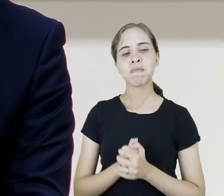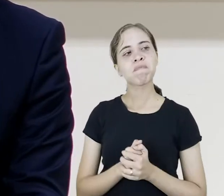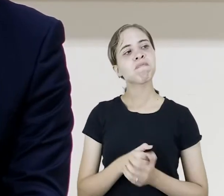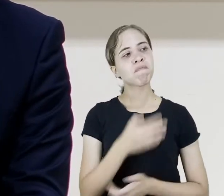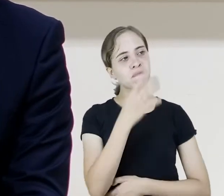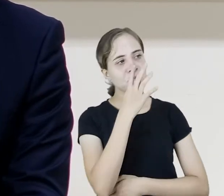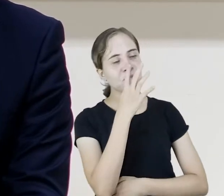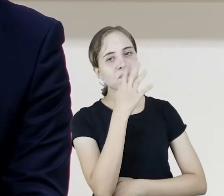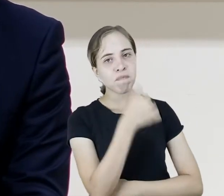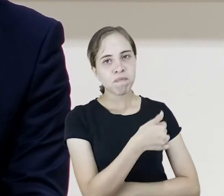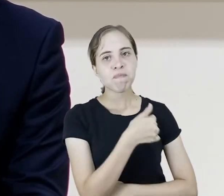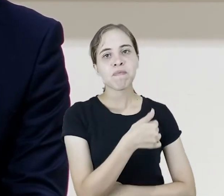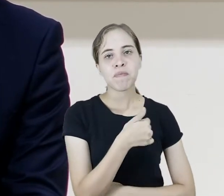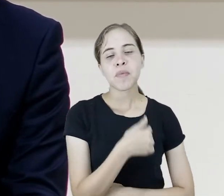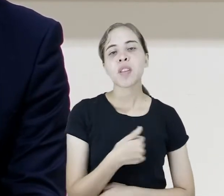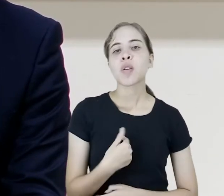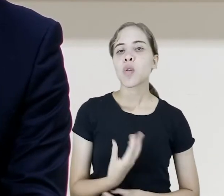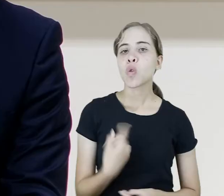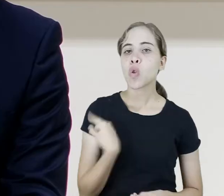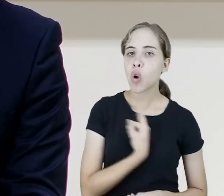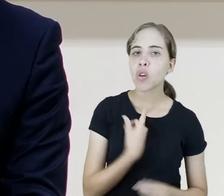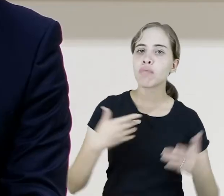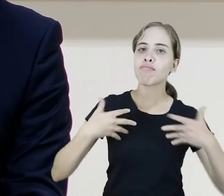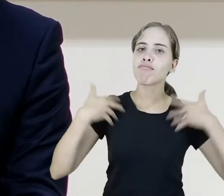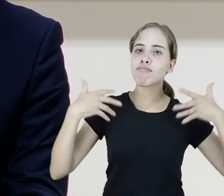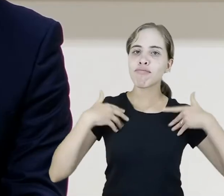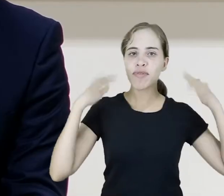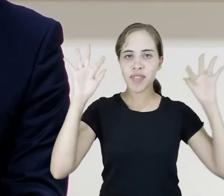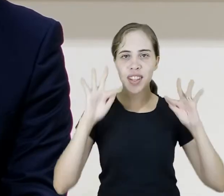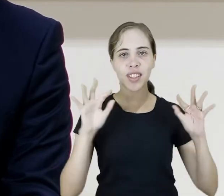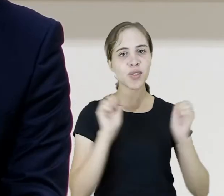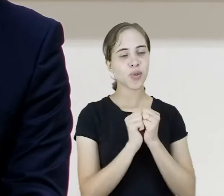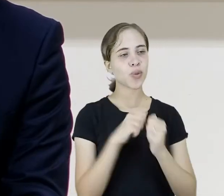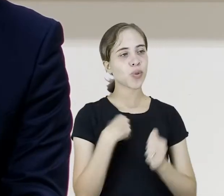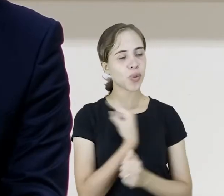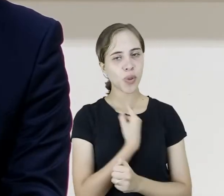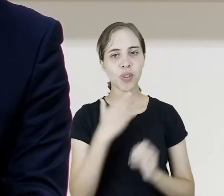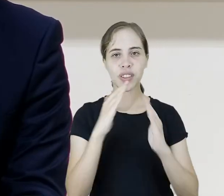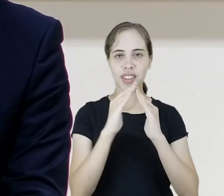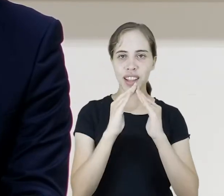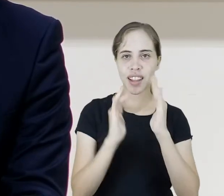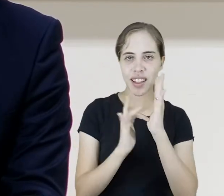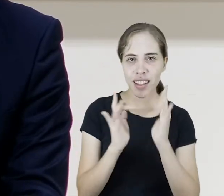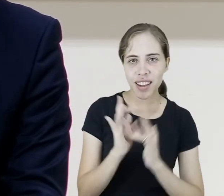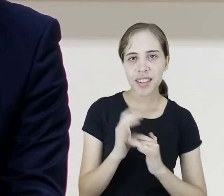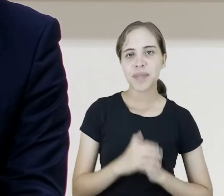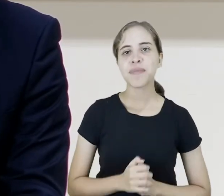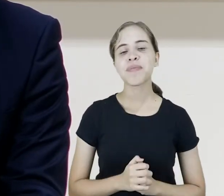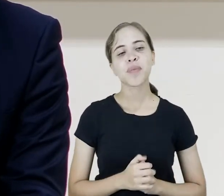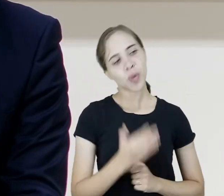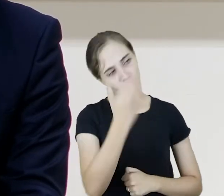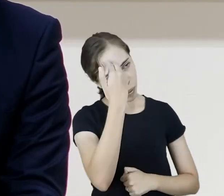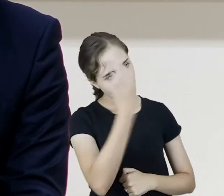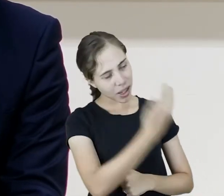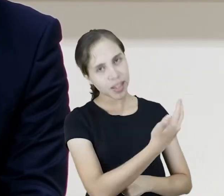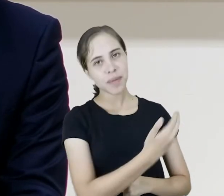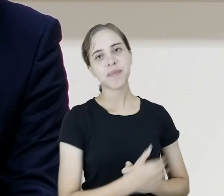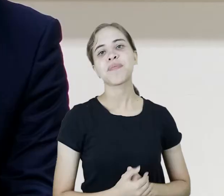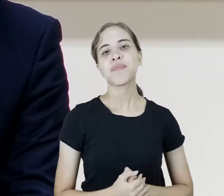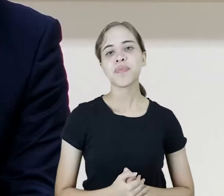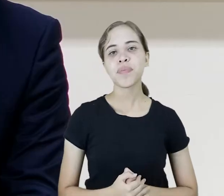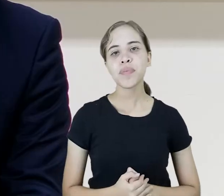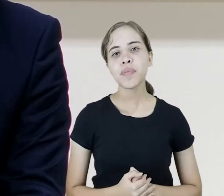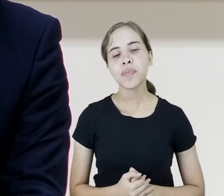Impressionante. Sabe, estamos muito felizes por tê-lo conosco aqui na igreja. Obrigado.